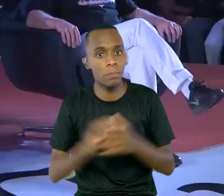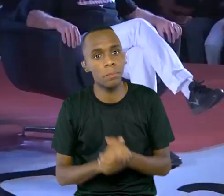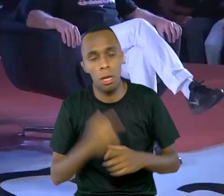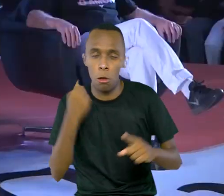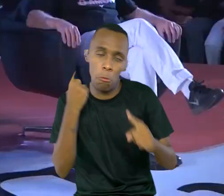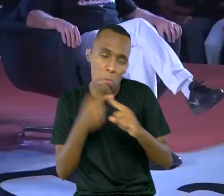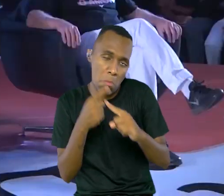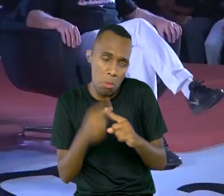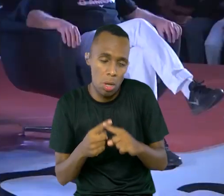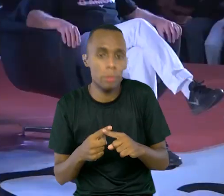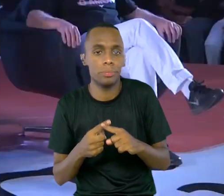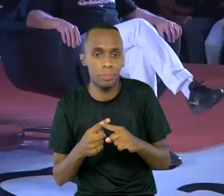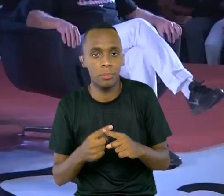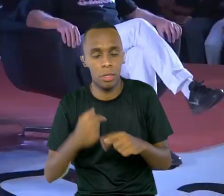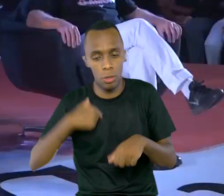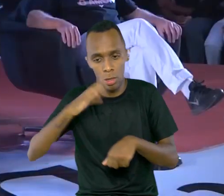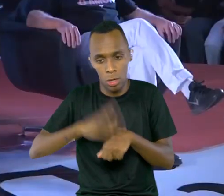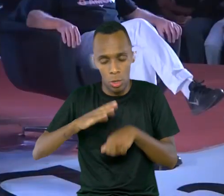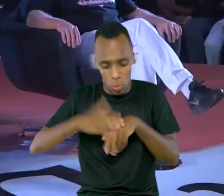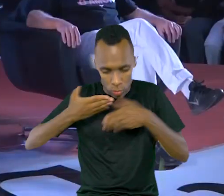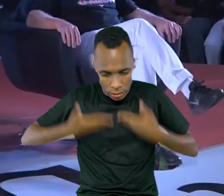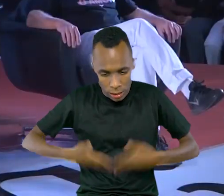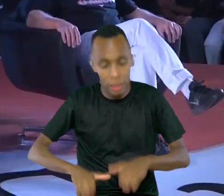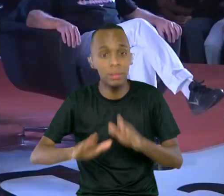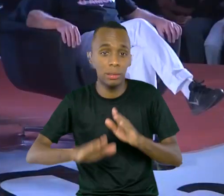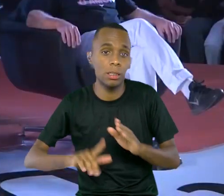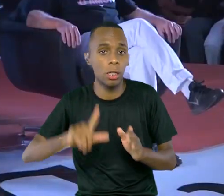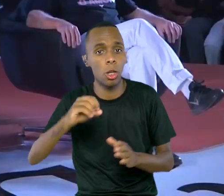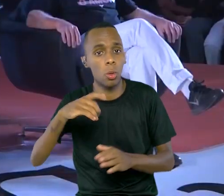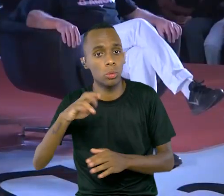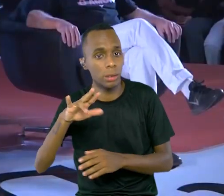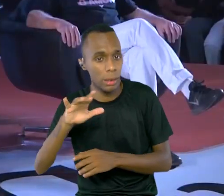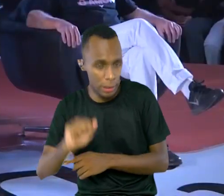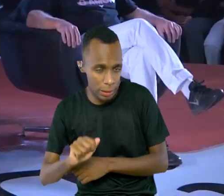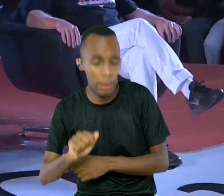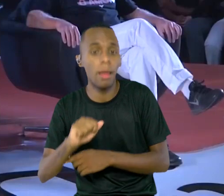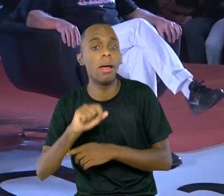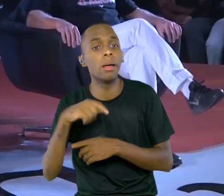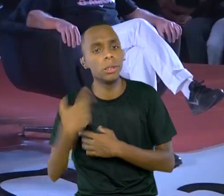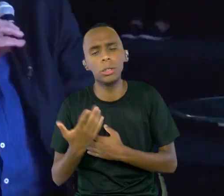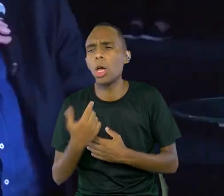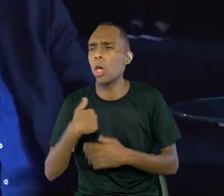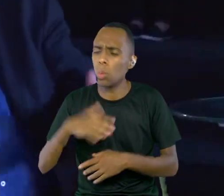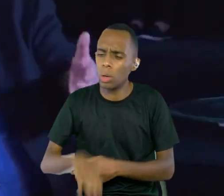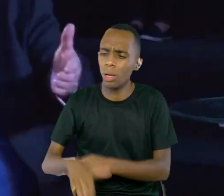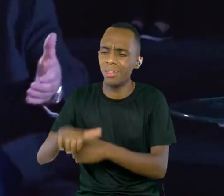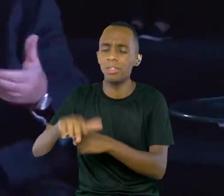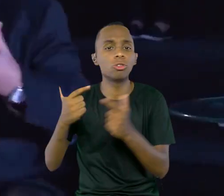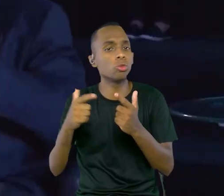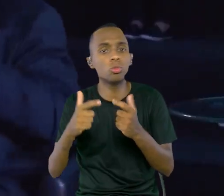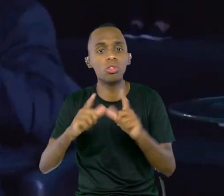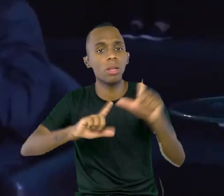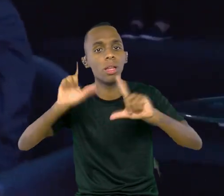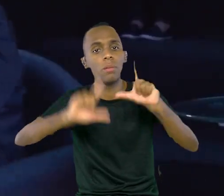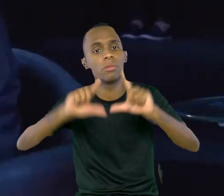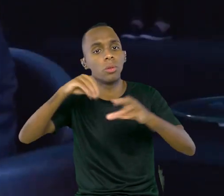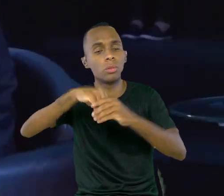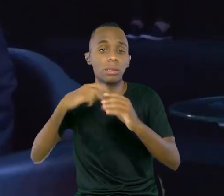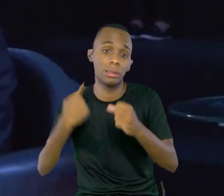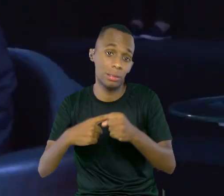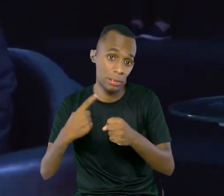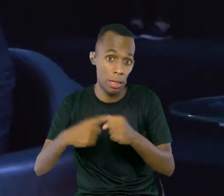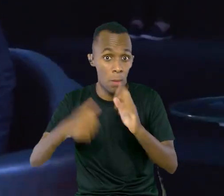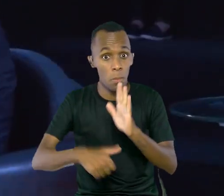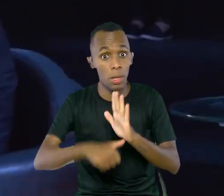diferenças. Afinal de contas, eu nasci em Londrina, no norte do Paraná. Quando eu era criança, não havia televisão